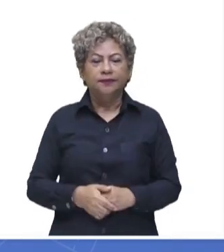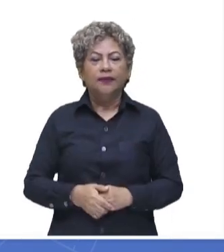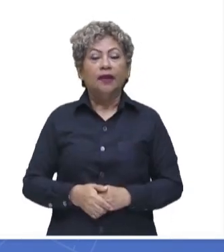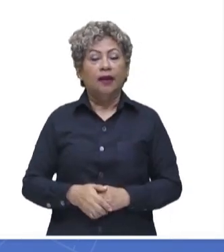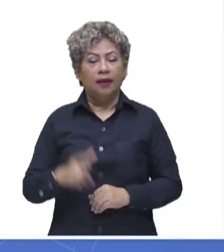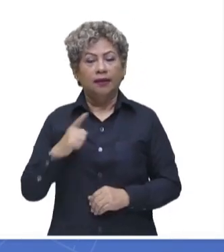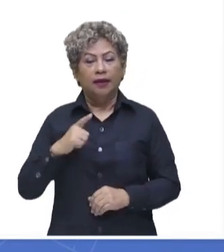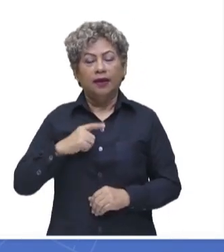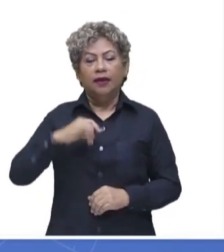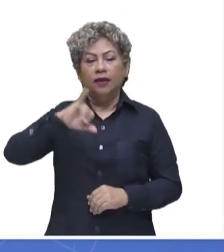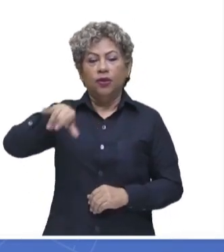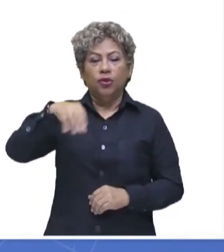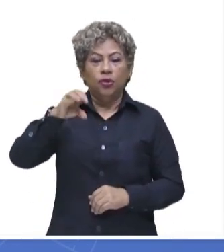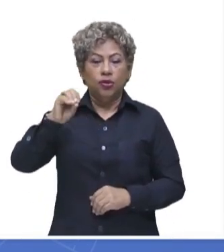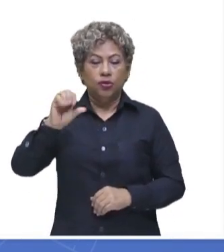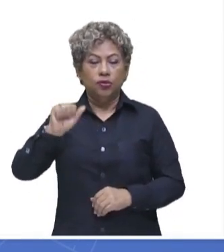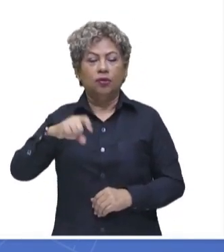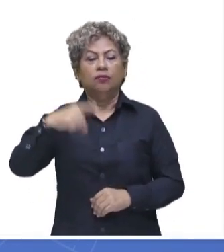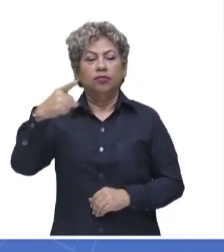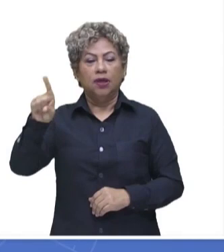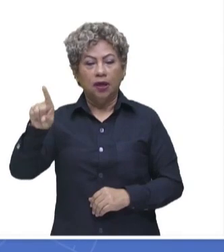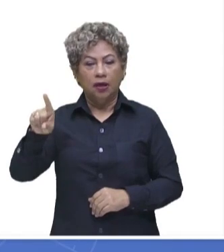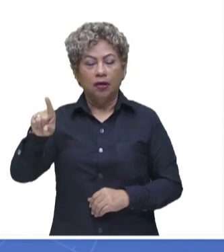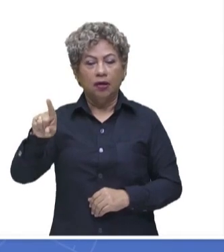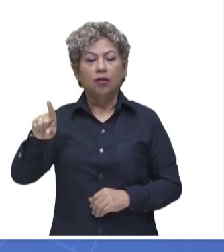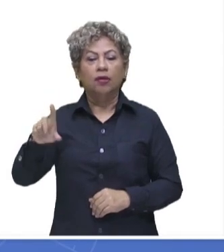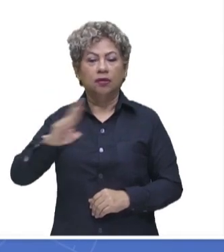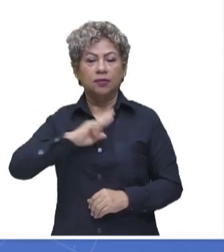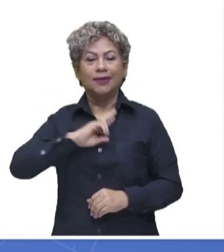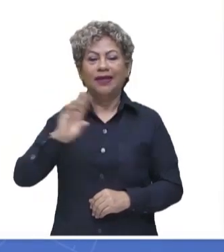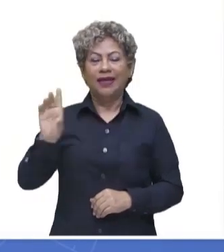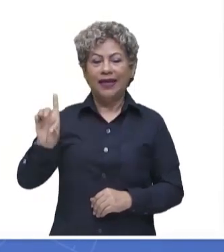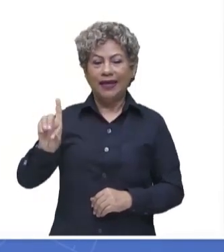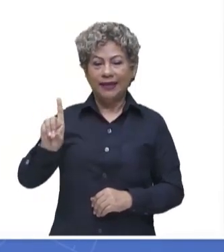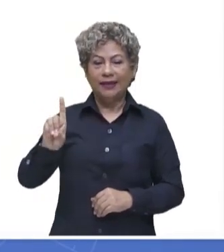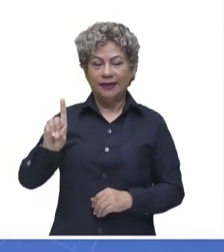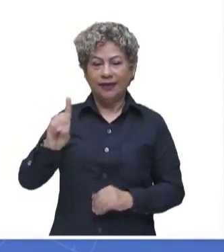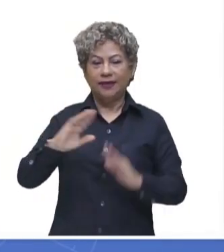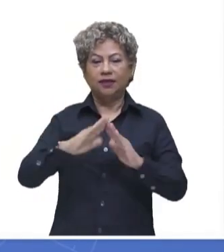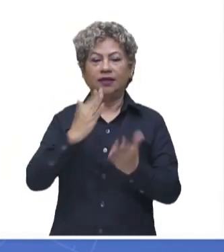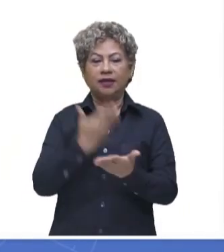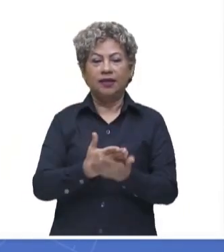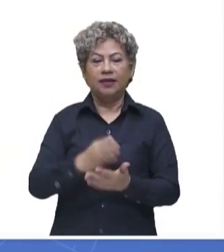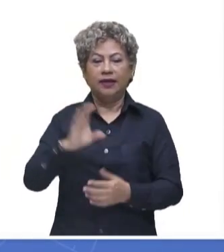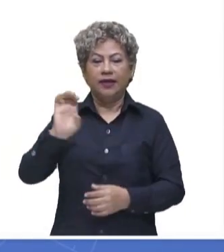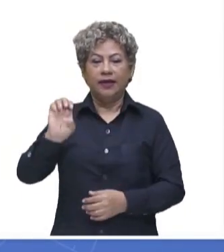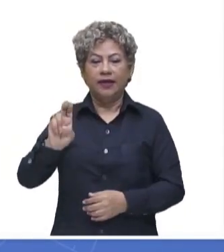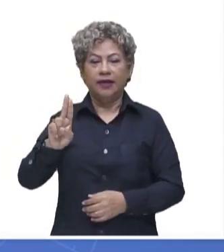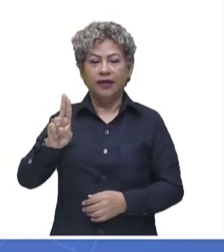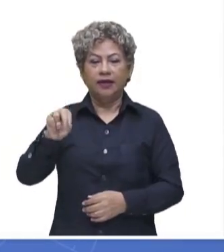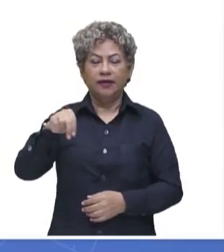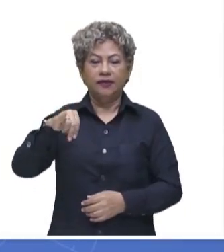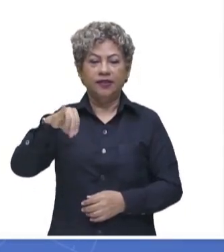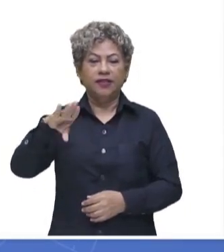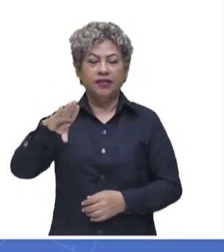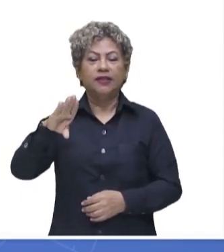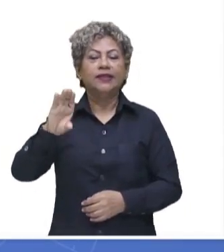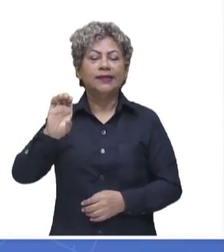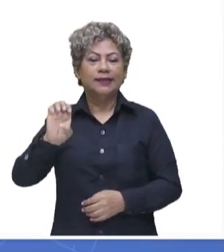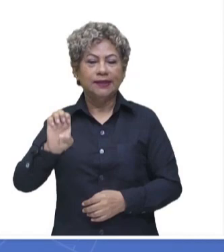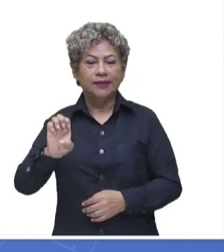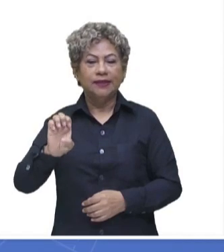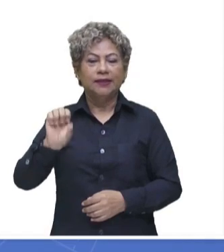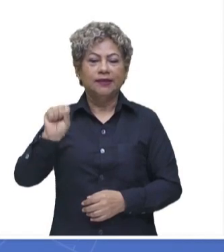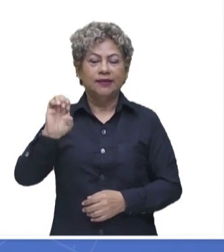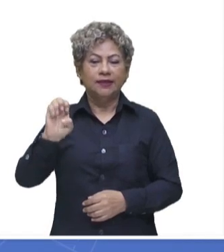ó. Ele disse que a resposta é correta, é a letra D. Ele é da Escola Estadual Eunice Serrano. Obrigado pela participação, um abraço